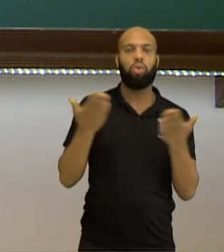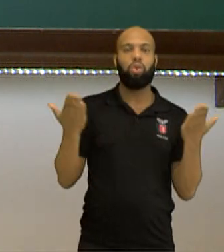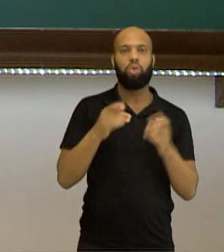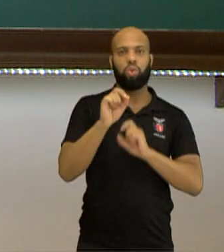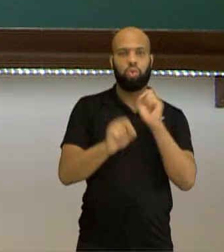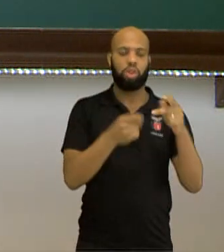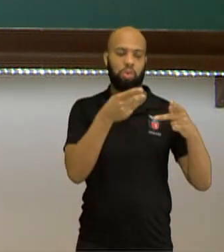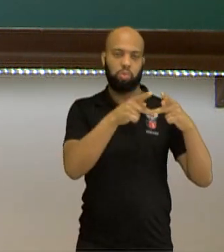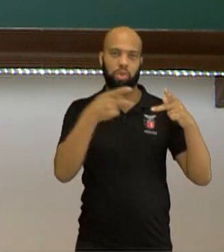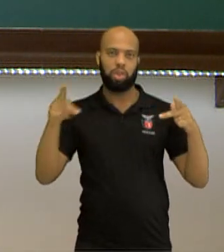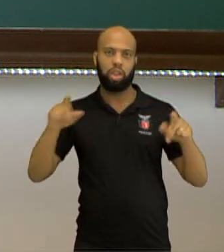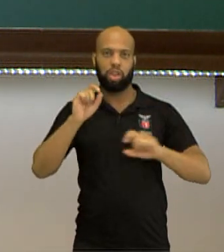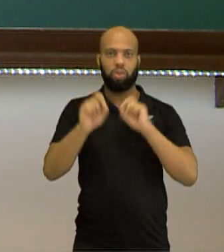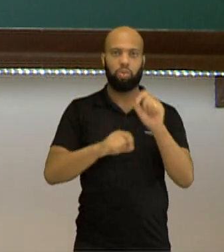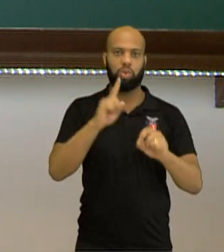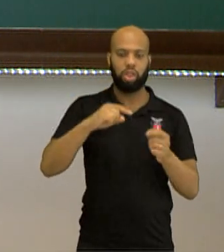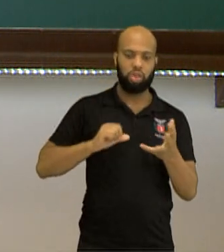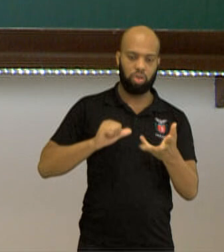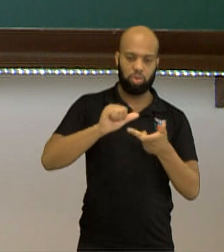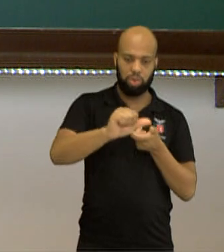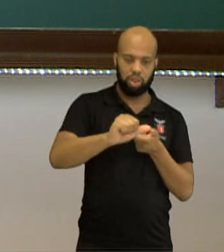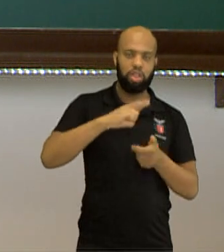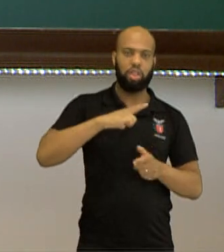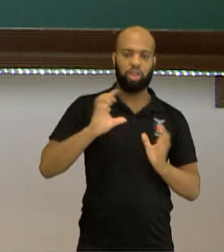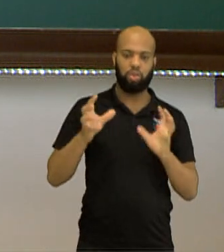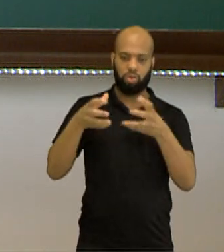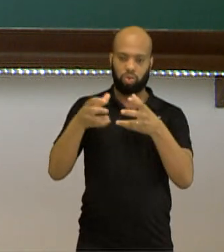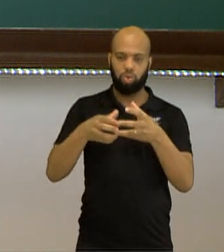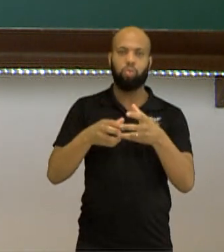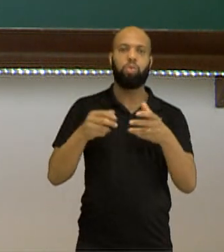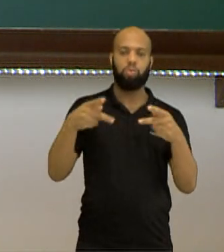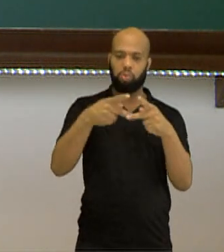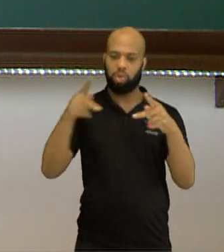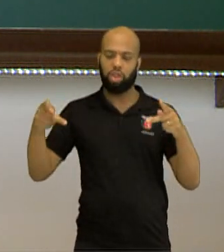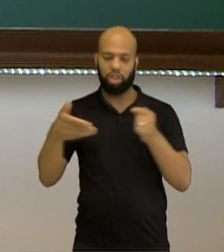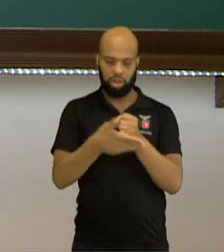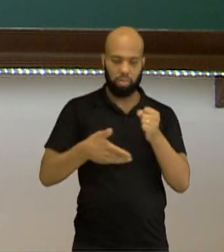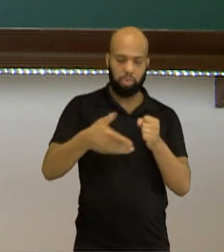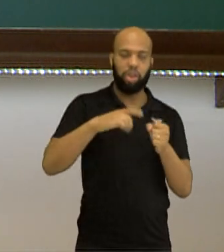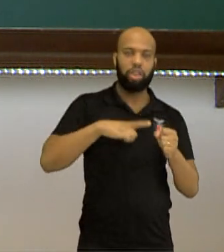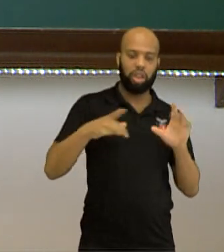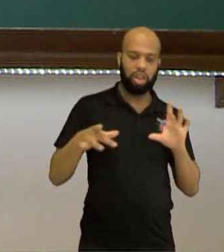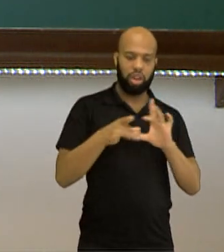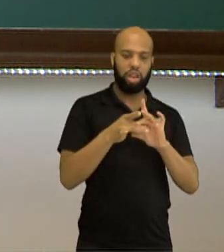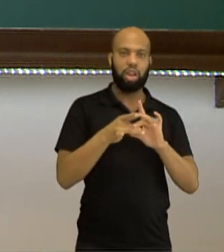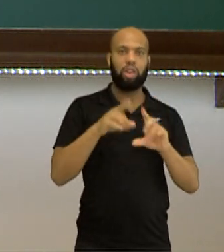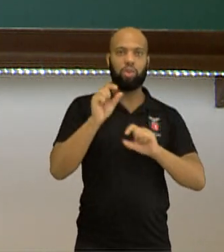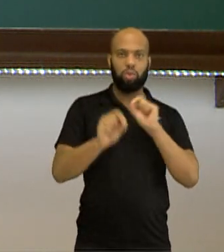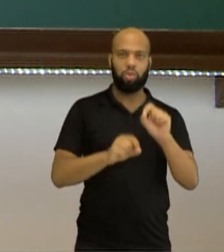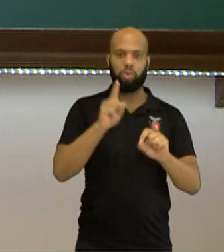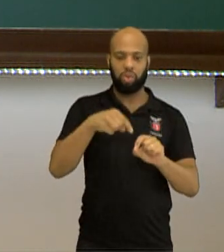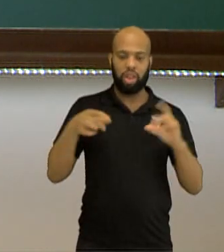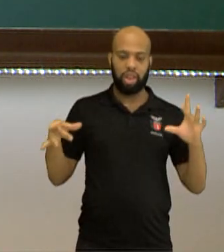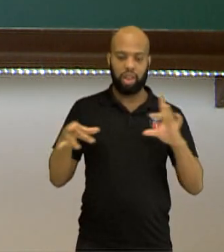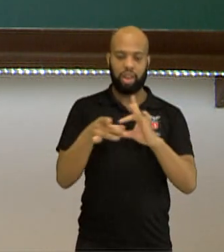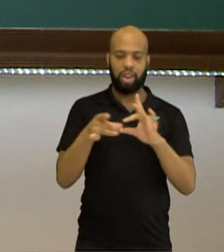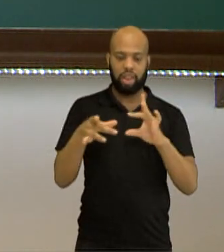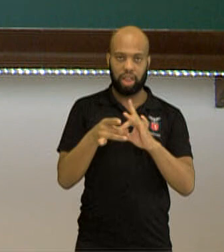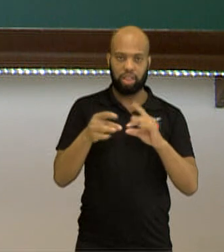as proteínas são substâncias formadas por um conjunto de aminoácidos ligados entre si através das chamadas